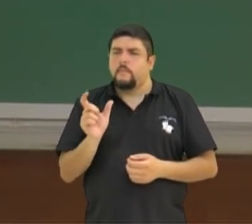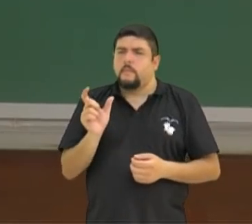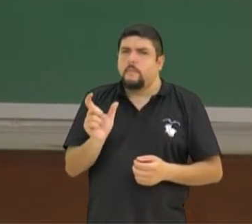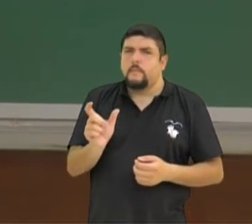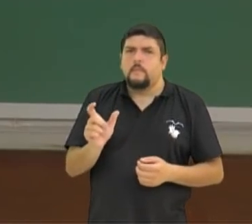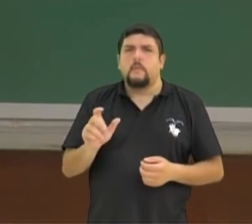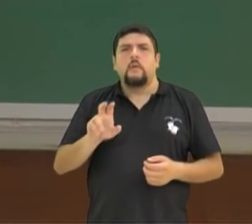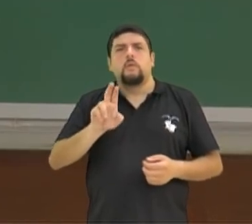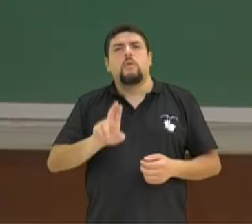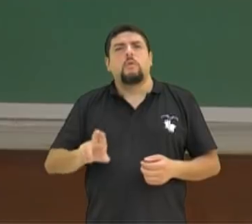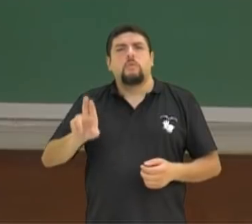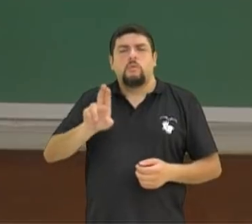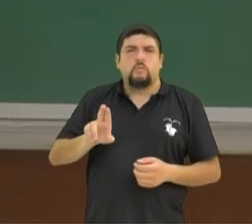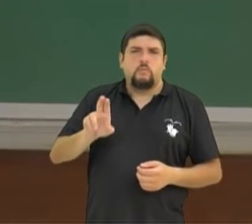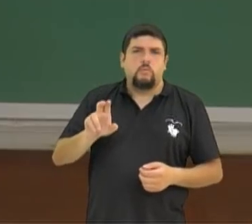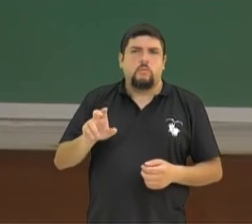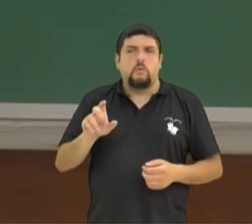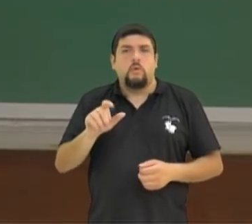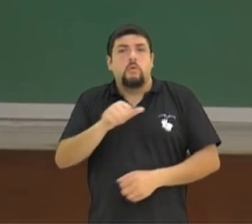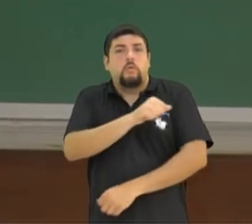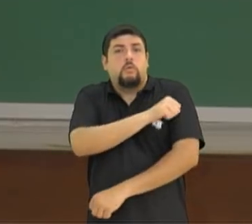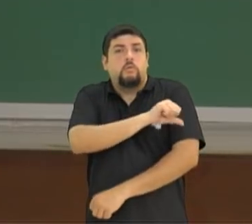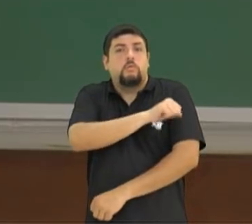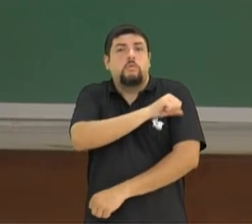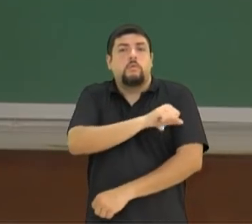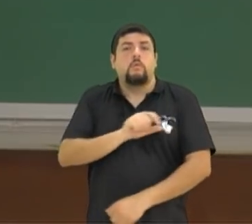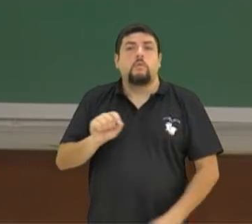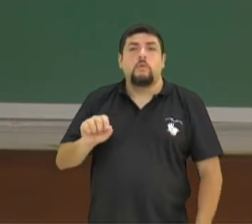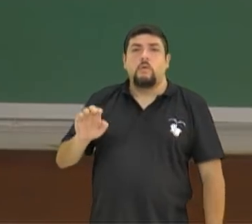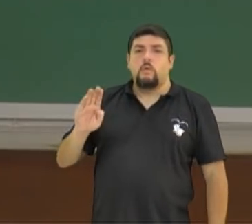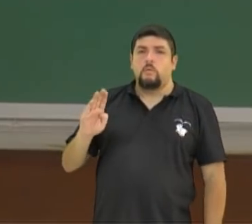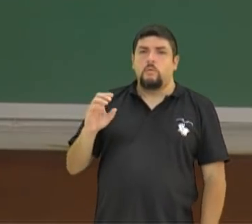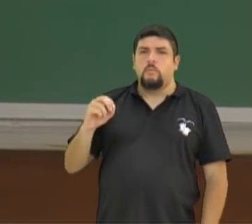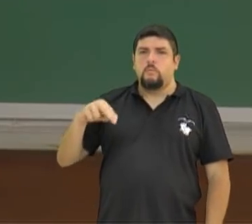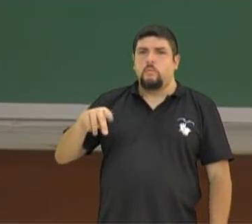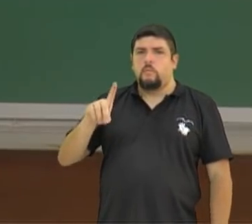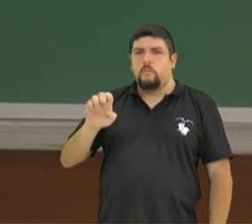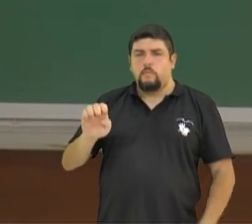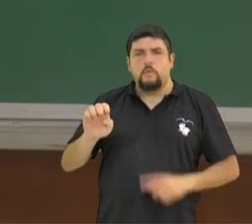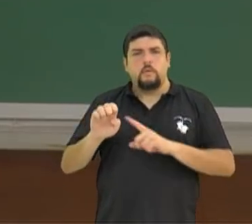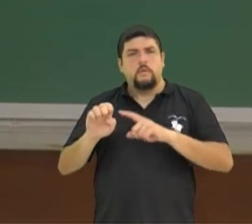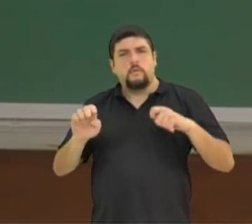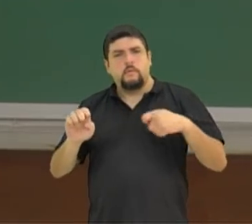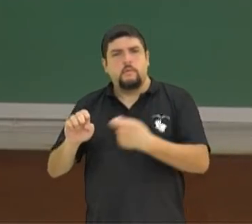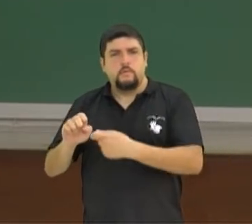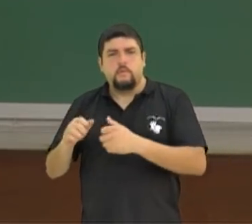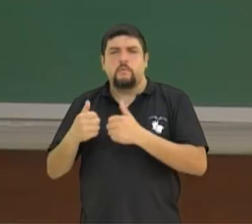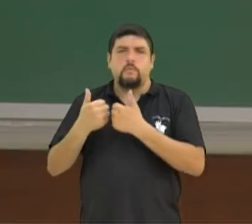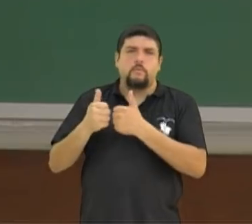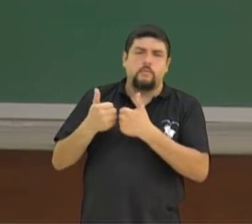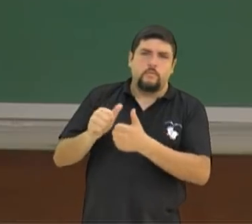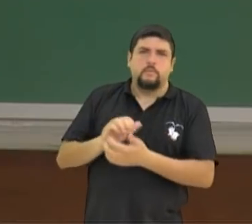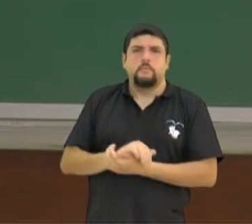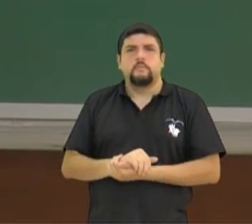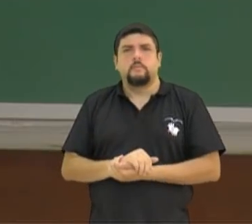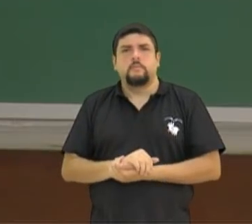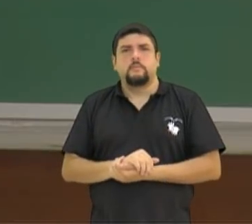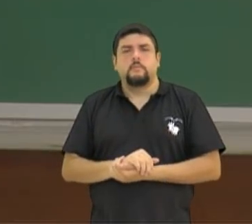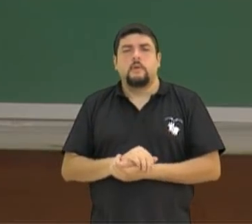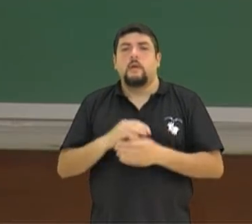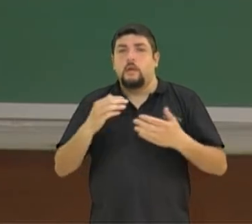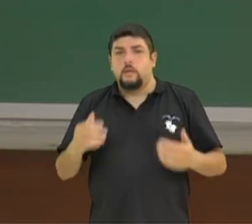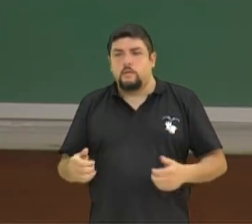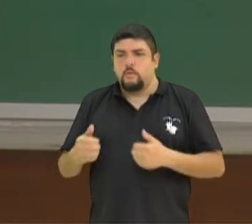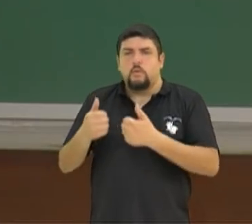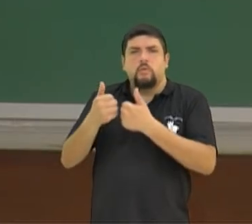muito utilizada em especial no Rio de Janeiro, é bonde, né, para ilustrar ônibus, certo? Então, o ônibus seria isso, né, passa cheio